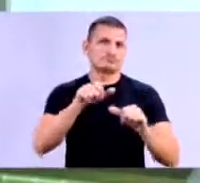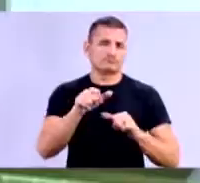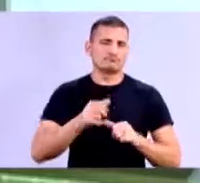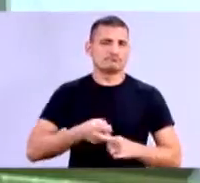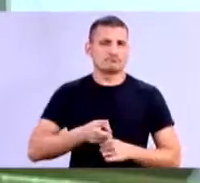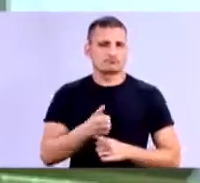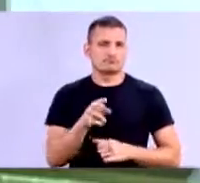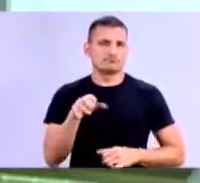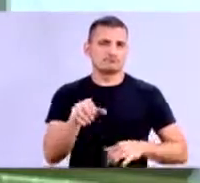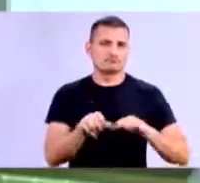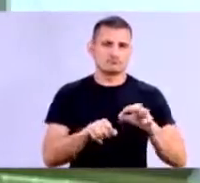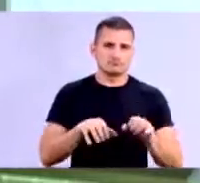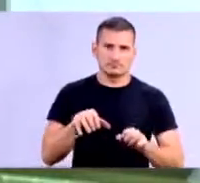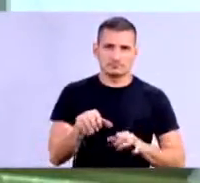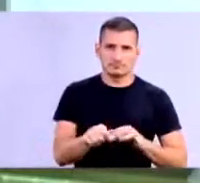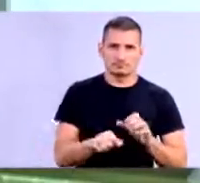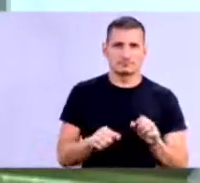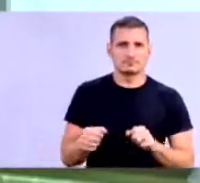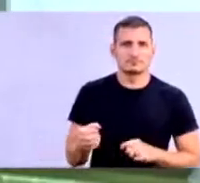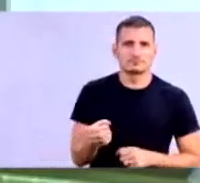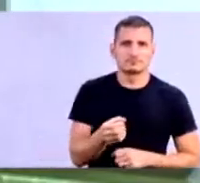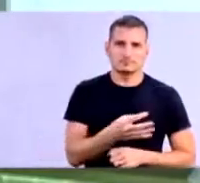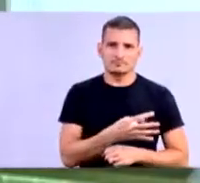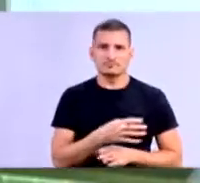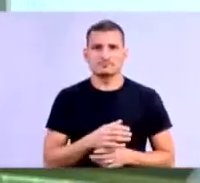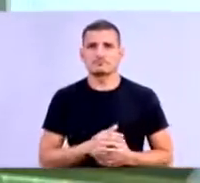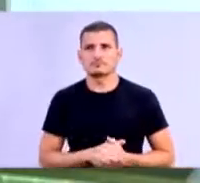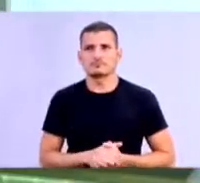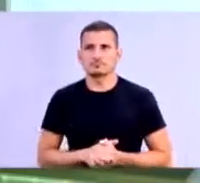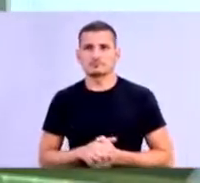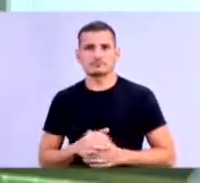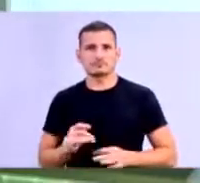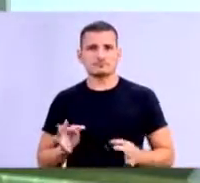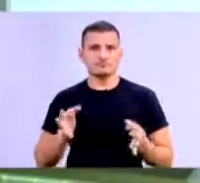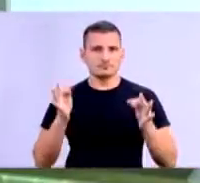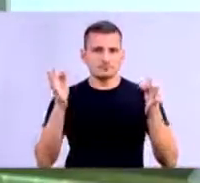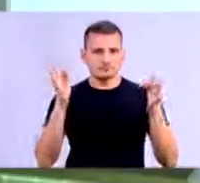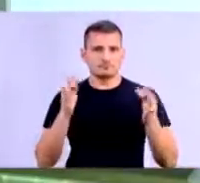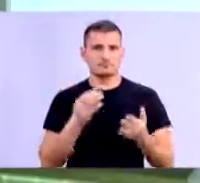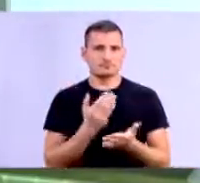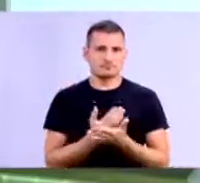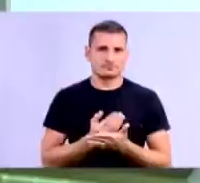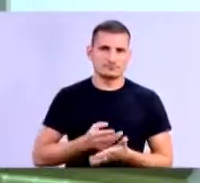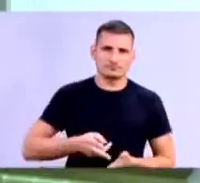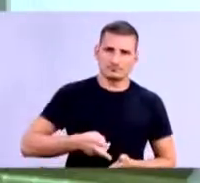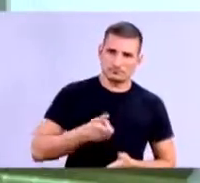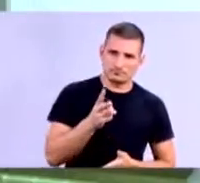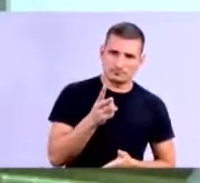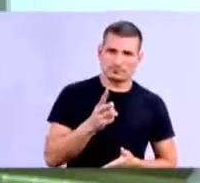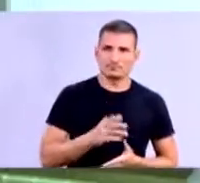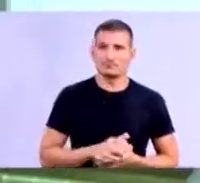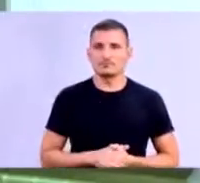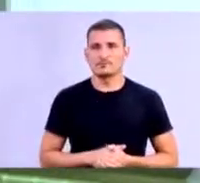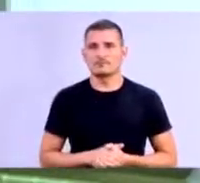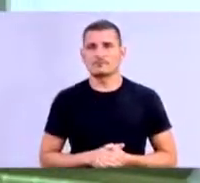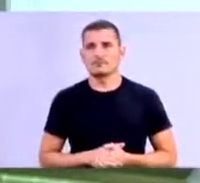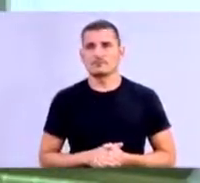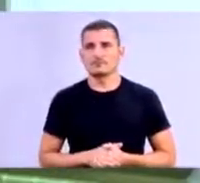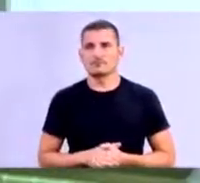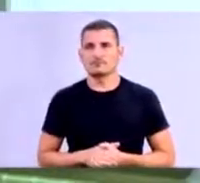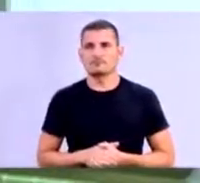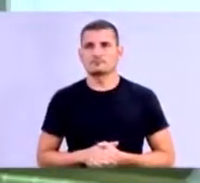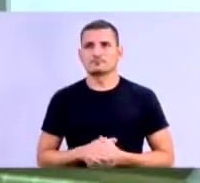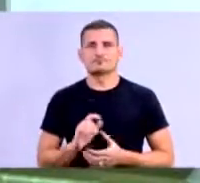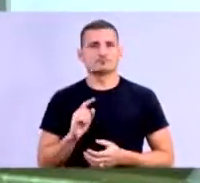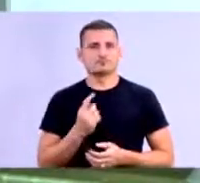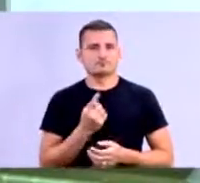sempre buscando novas tecnologias, estudar sempre um pouco mais. Então, nós